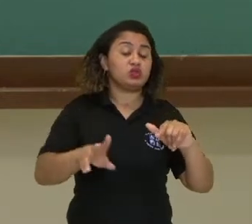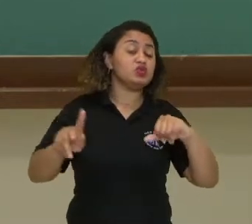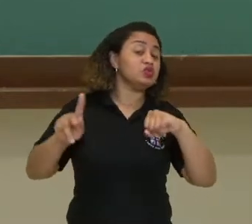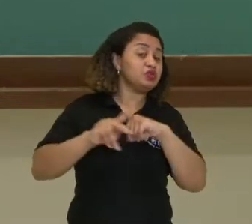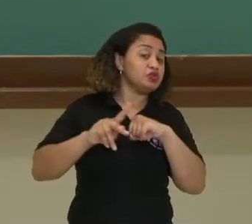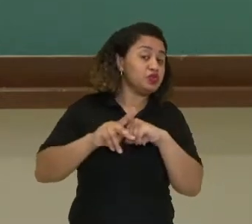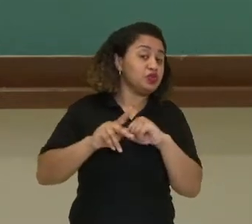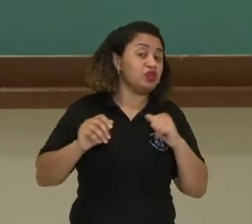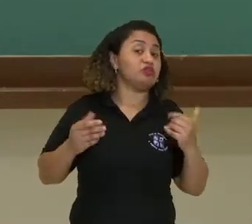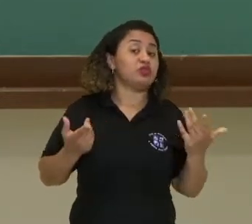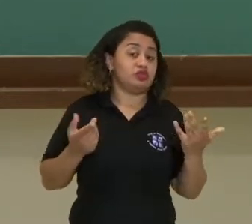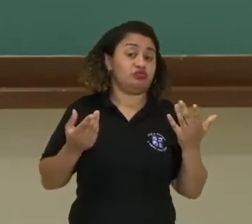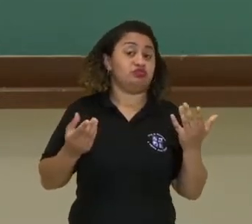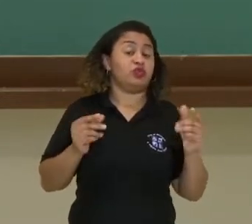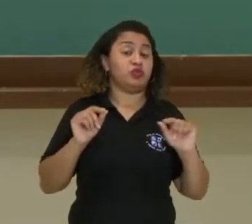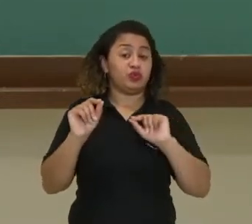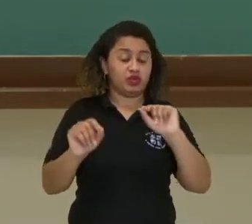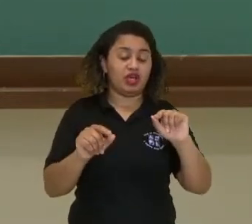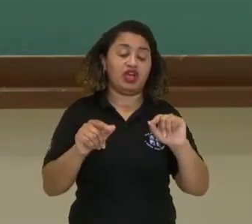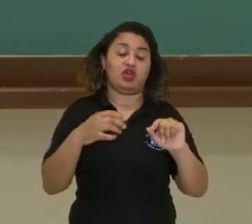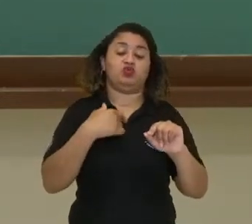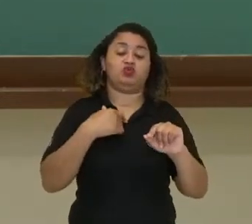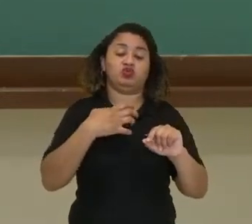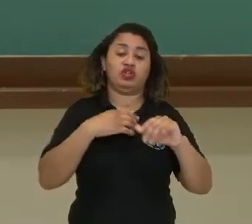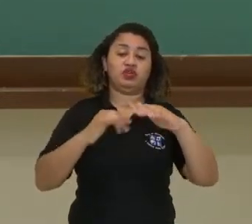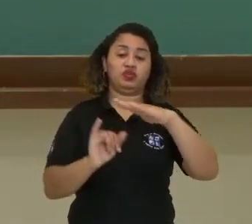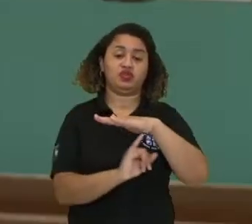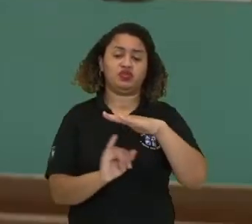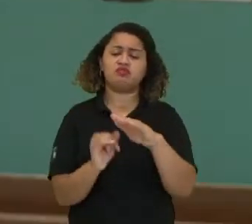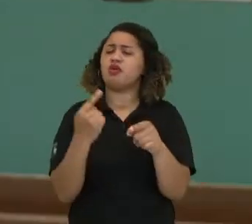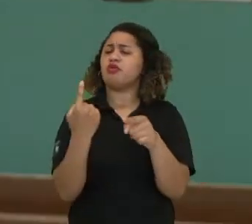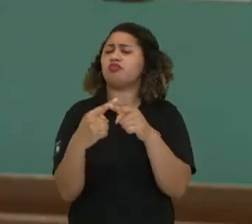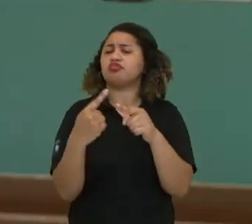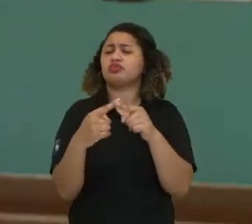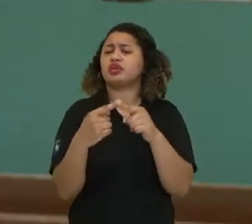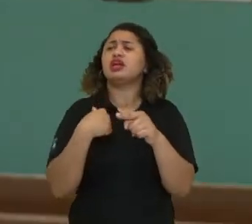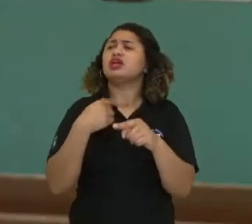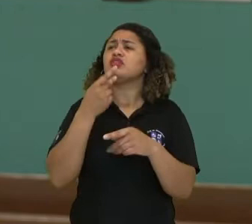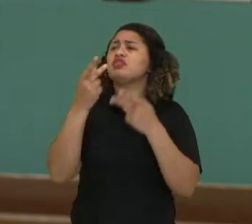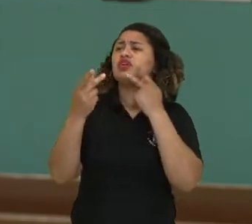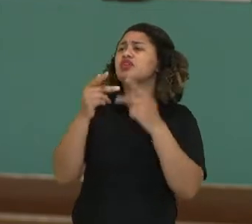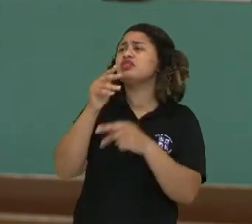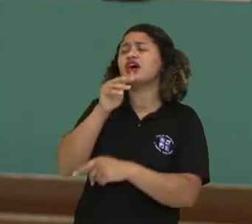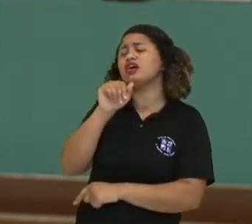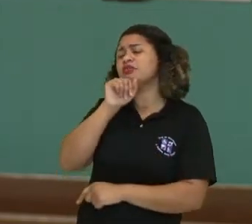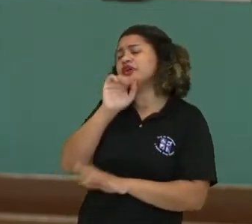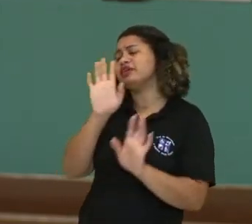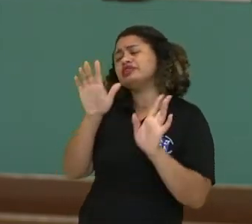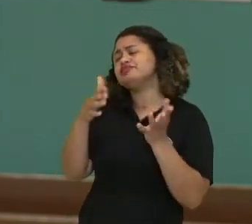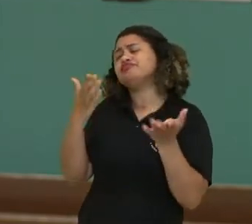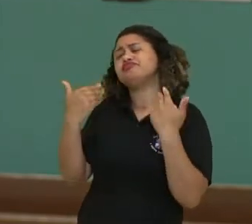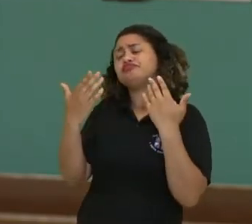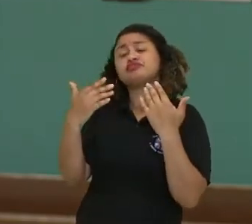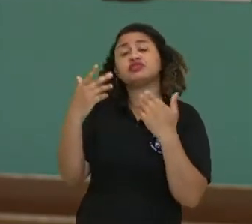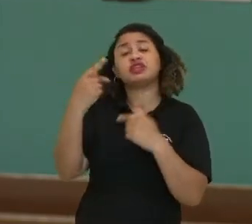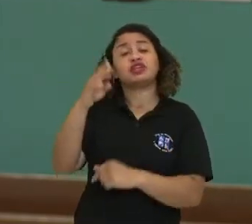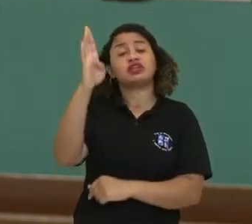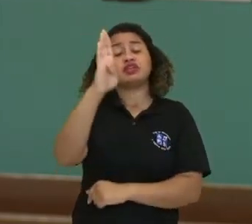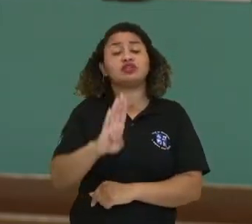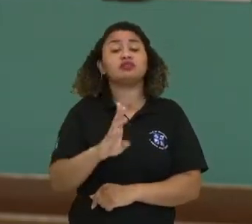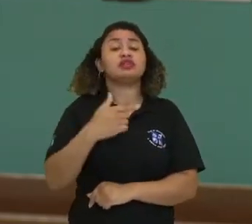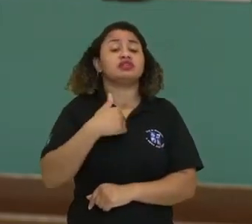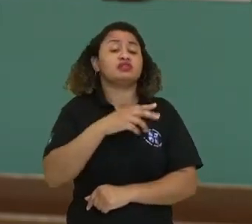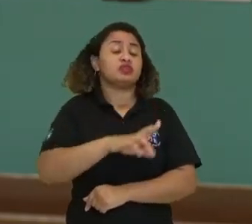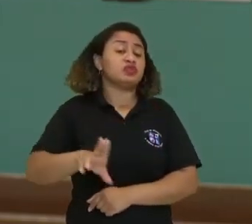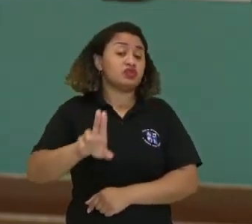oblíquo. Ele usou um registro informal. Por quê? Porque ele estava falando com a mãe dele. E informalmente, aqui no Brasil, a gente diz